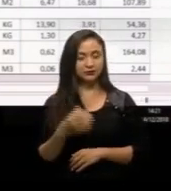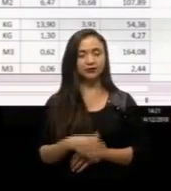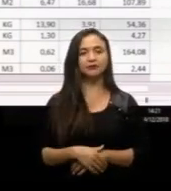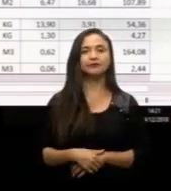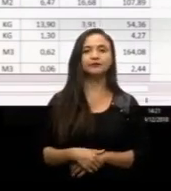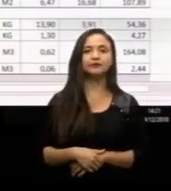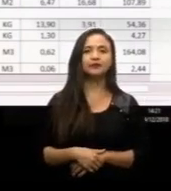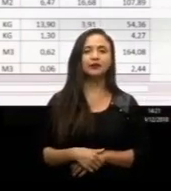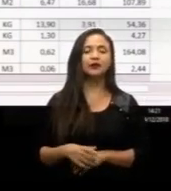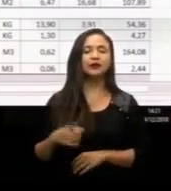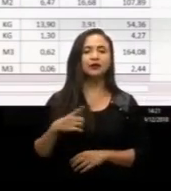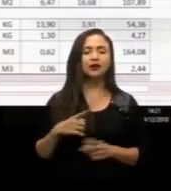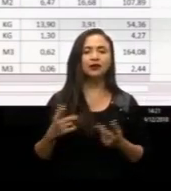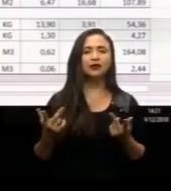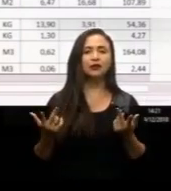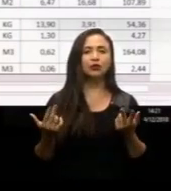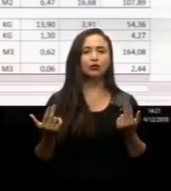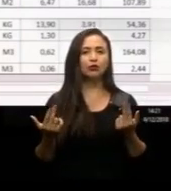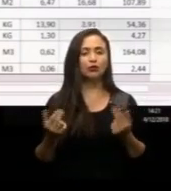aqui igual